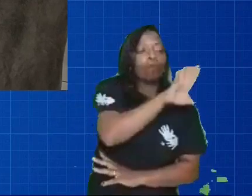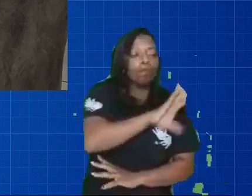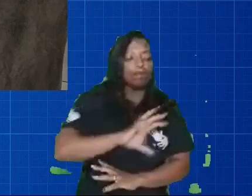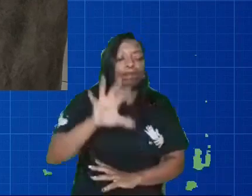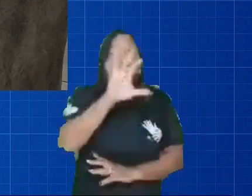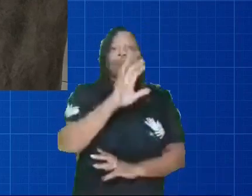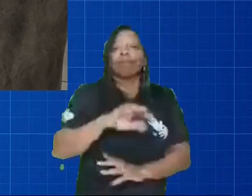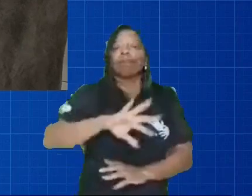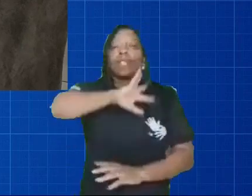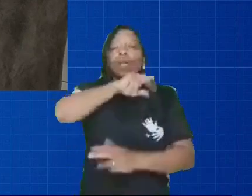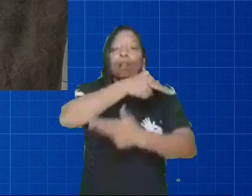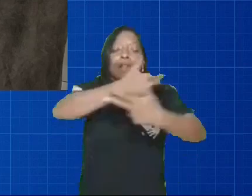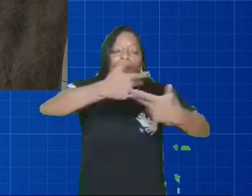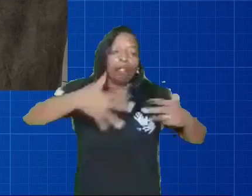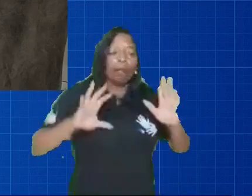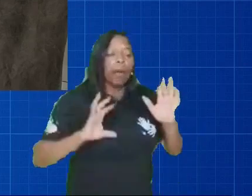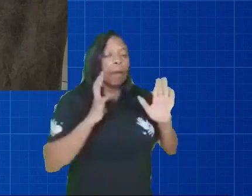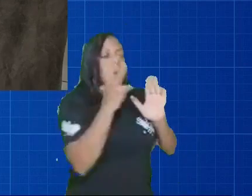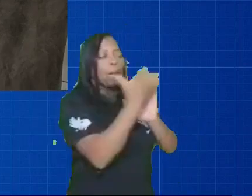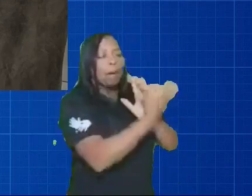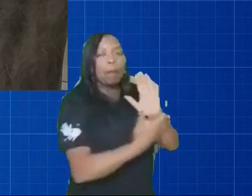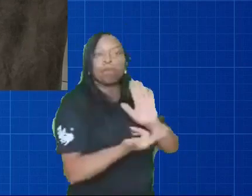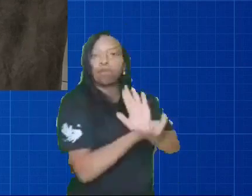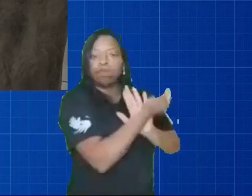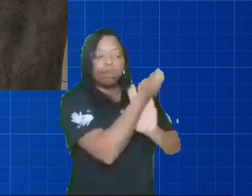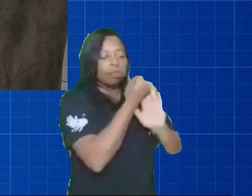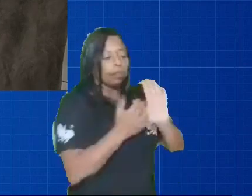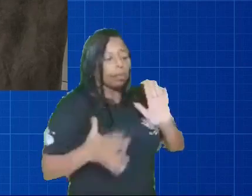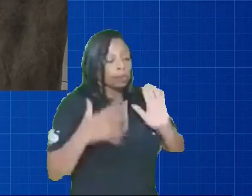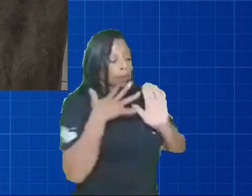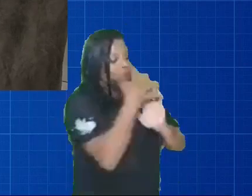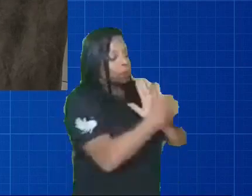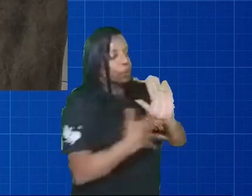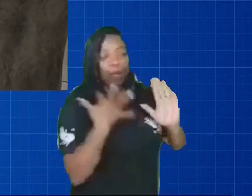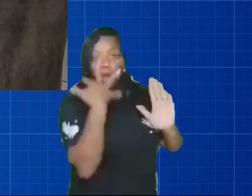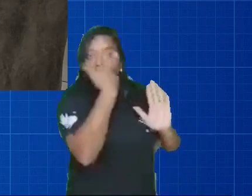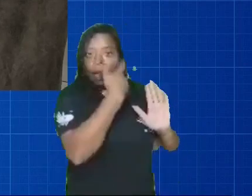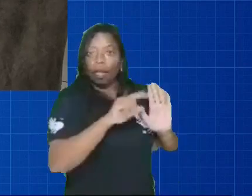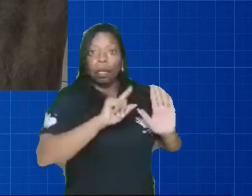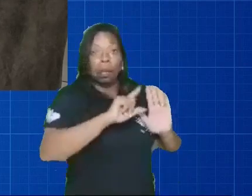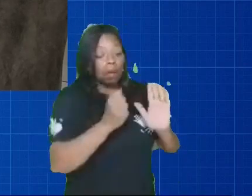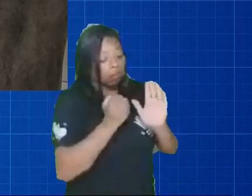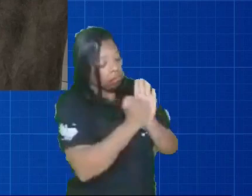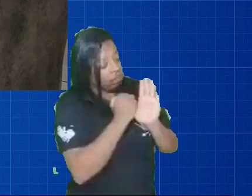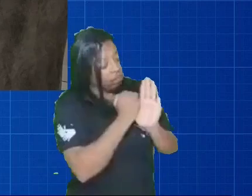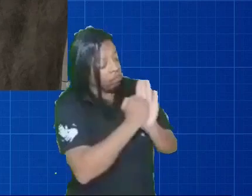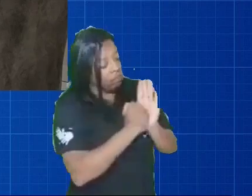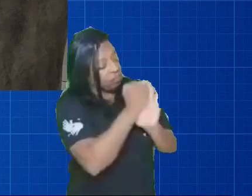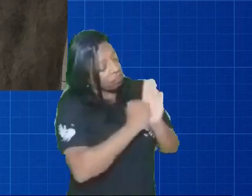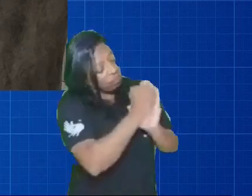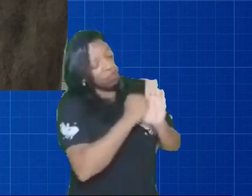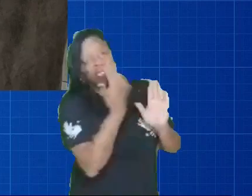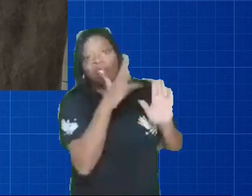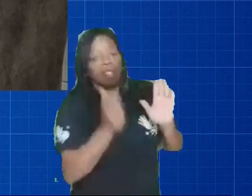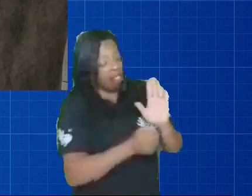isso é muito pequeno, né? E aí, ao longo, a gente vai apagando esses lugares, né? Da nossa memória, à medida